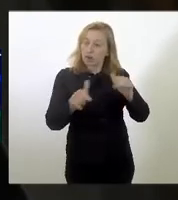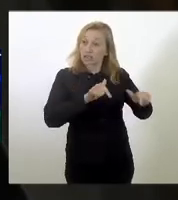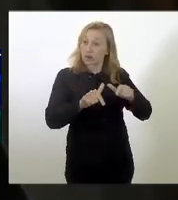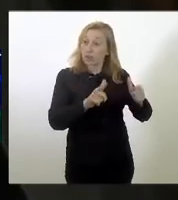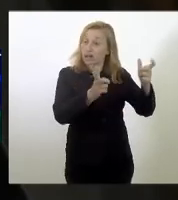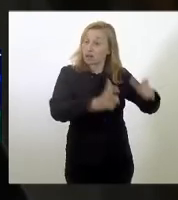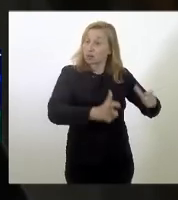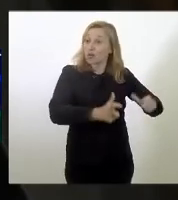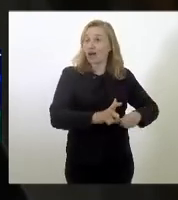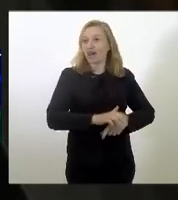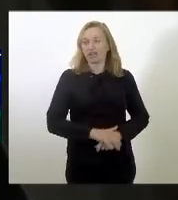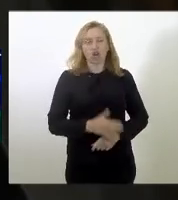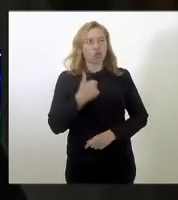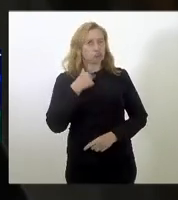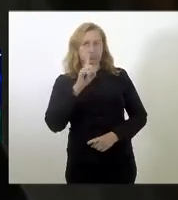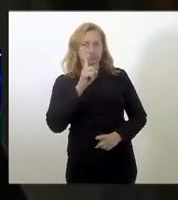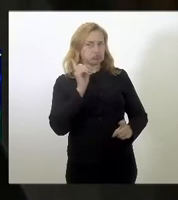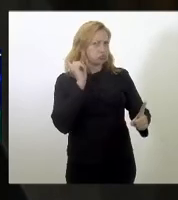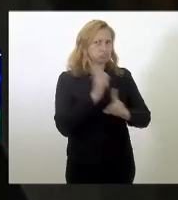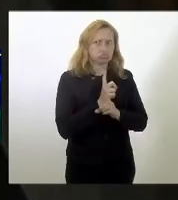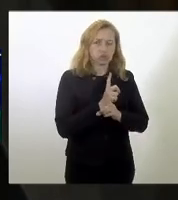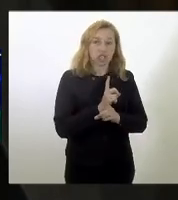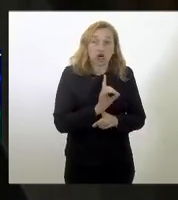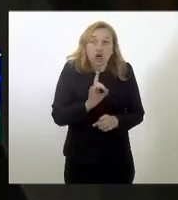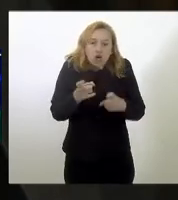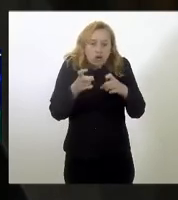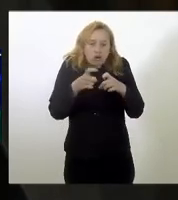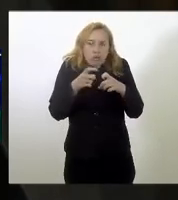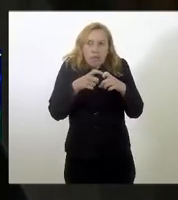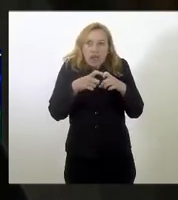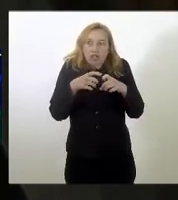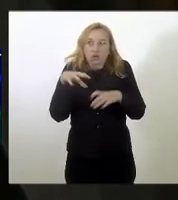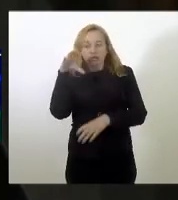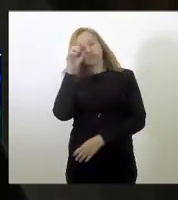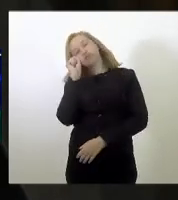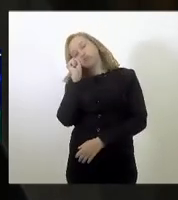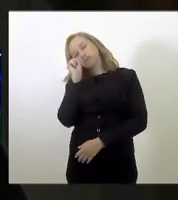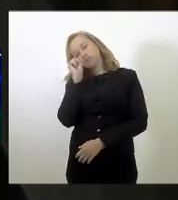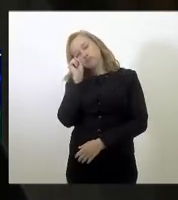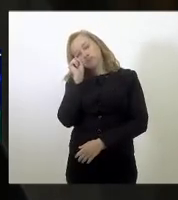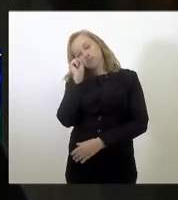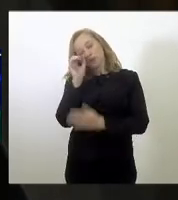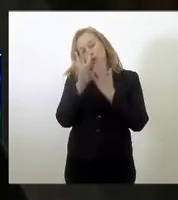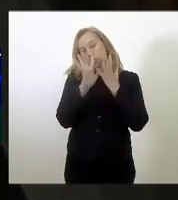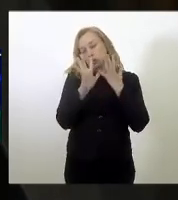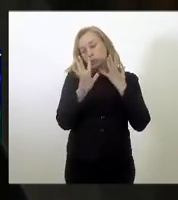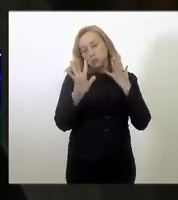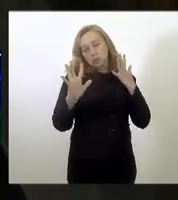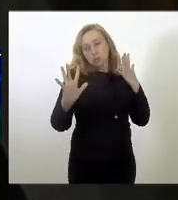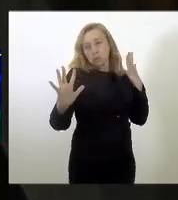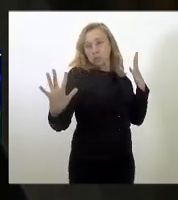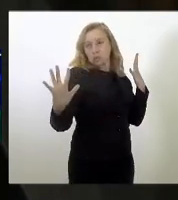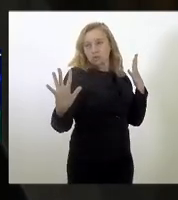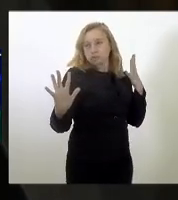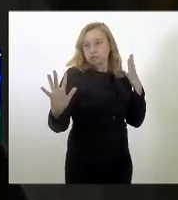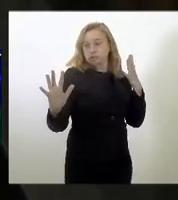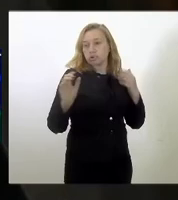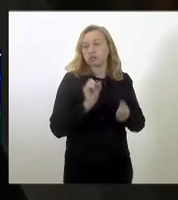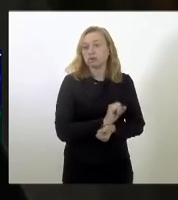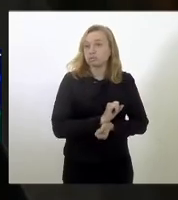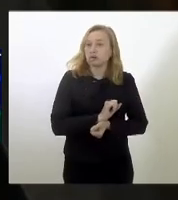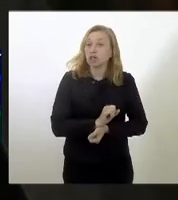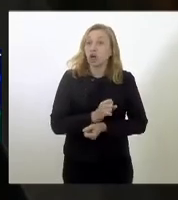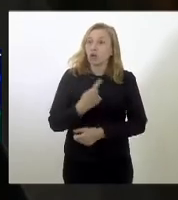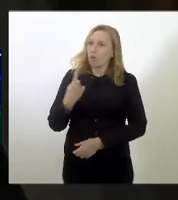em Campos. Eu encontrei médicos dormindo, população esperando atendimento, e quando souberam que